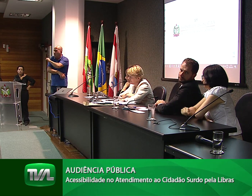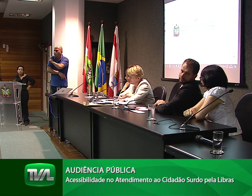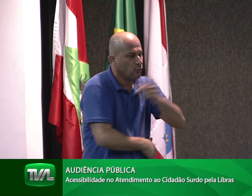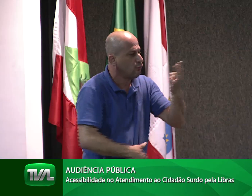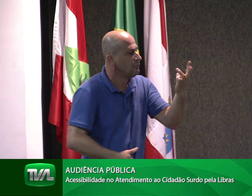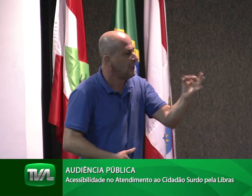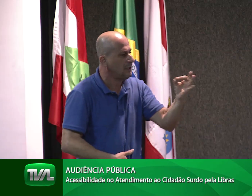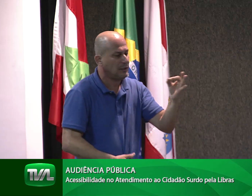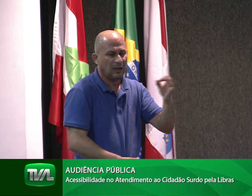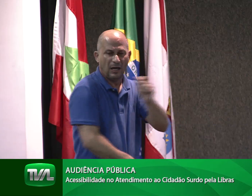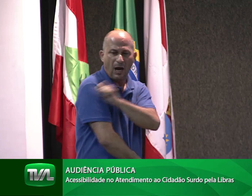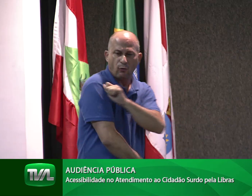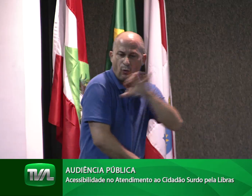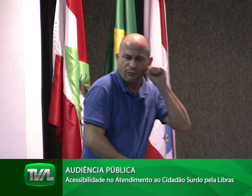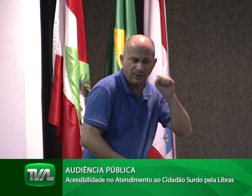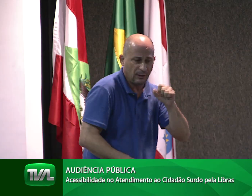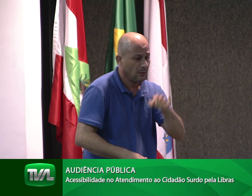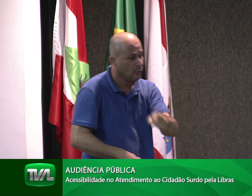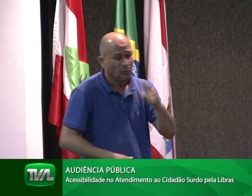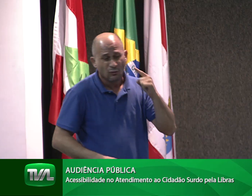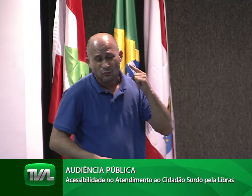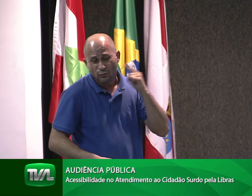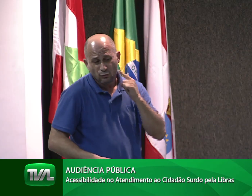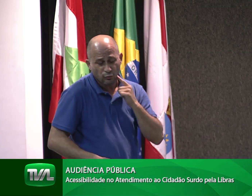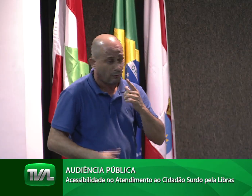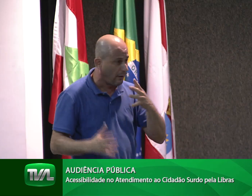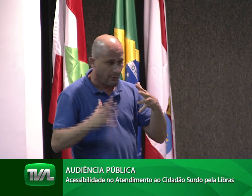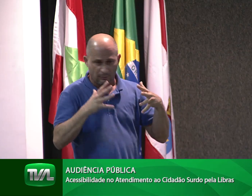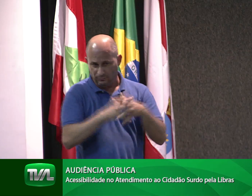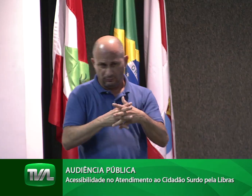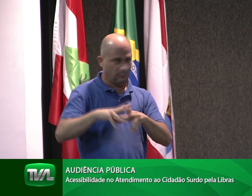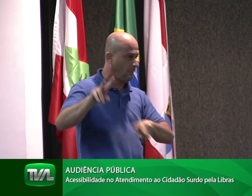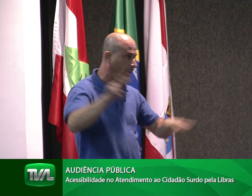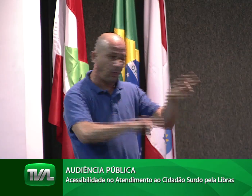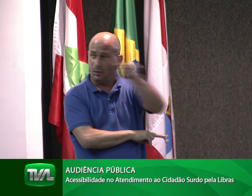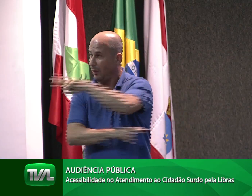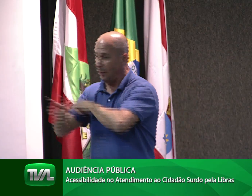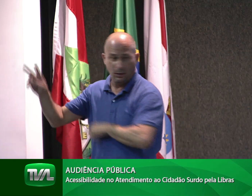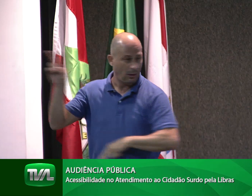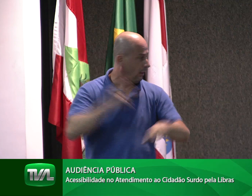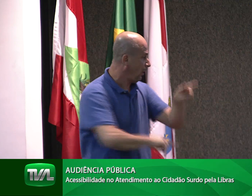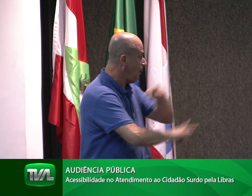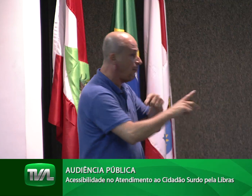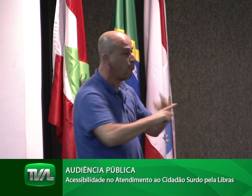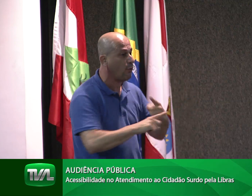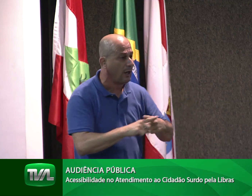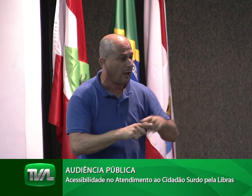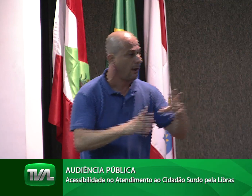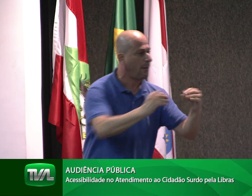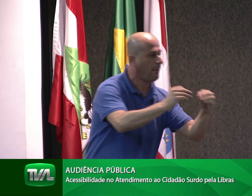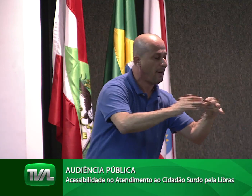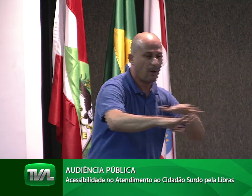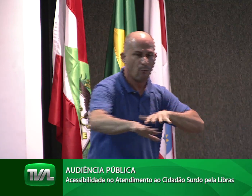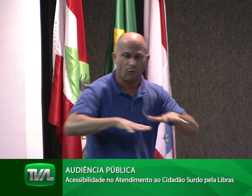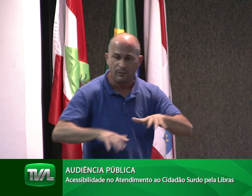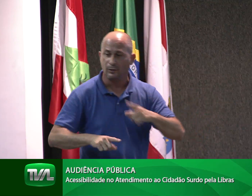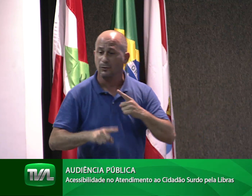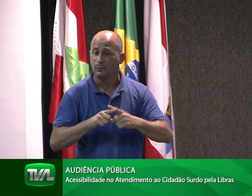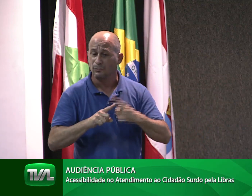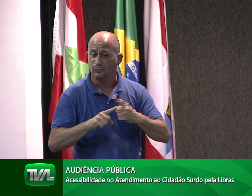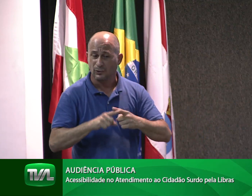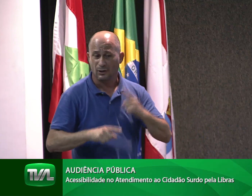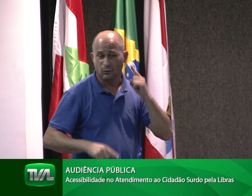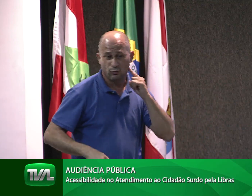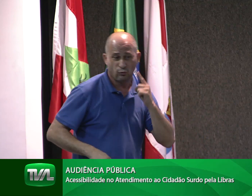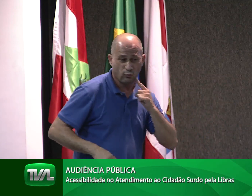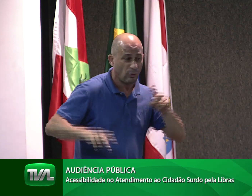e todo o resto me oprimia. O resto eram todos alunos ouvintes, ninguém respeitava aquele aluno surdo, não respeitavam eu enquanto professor surdo, porque as pessoas